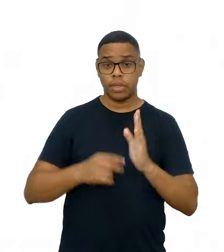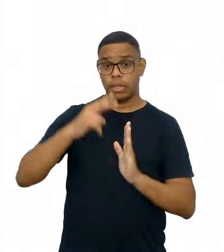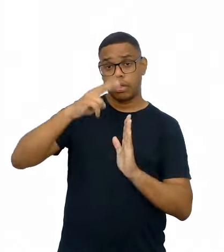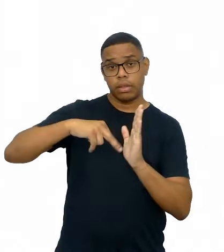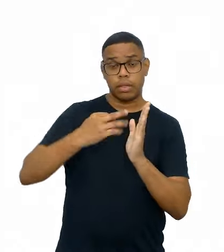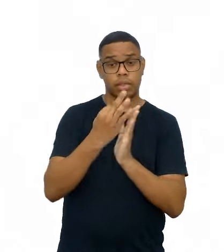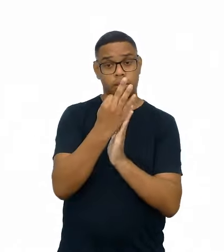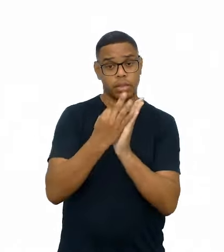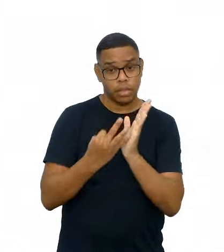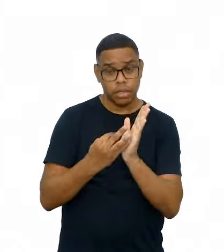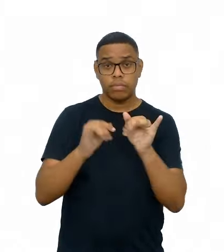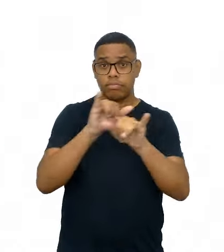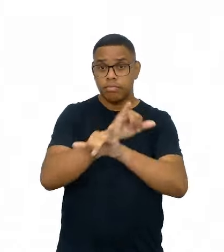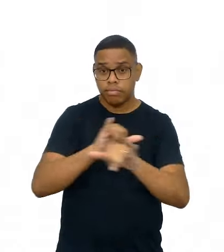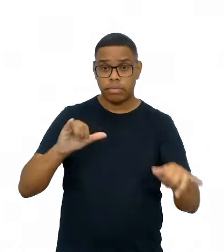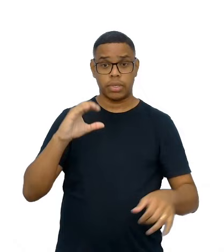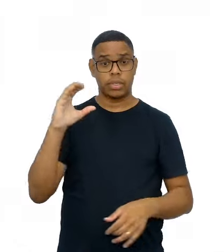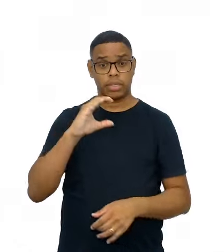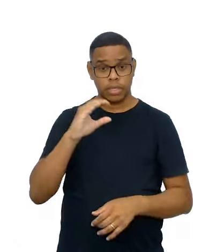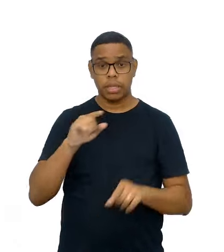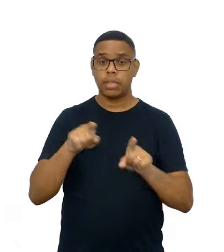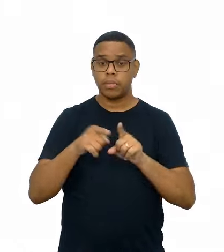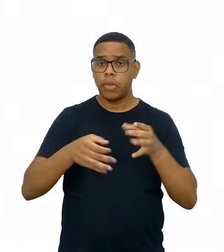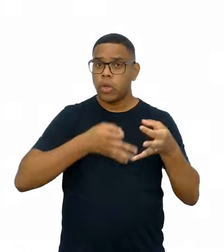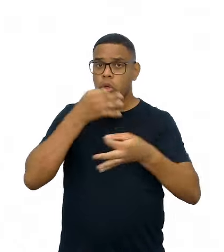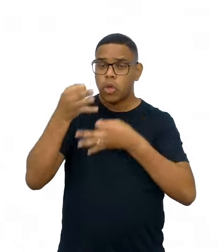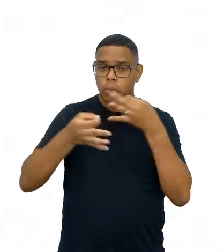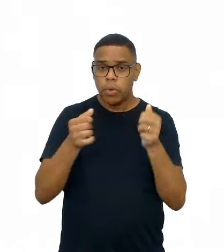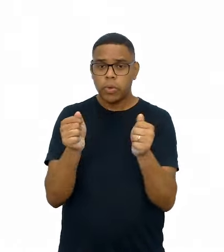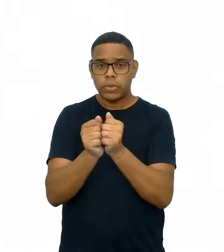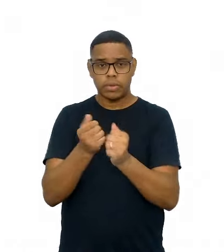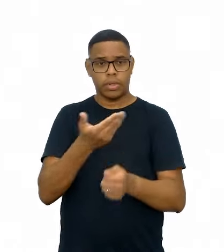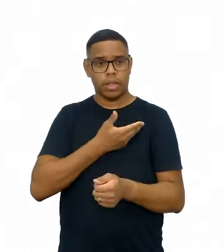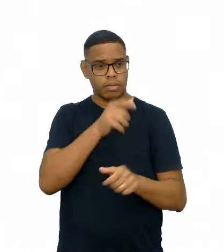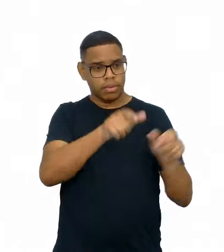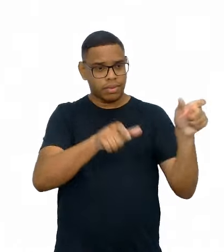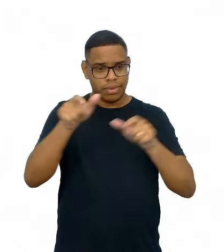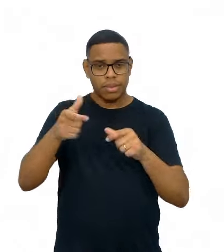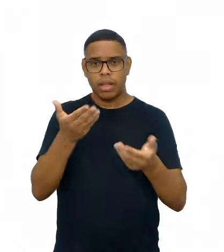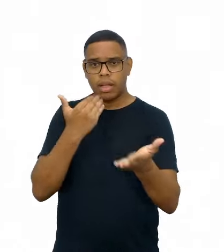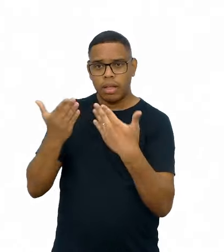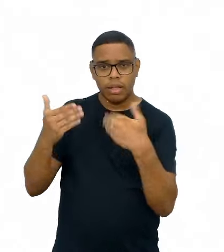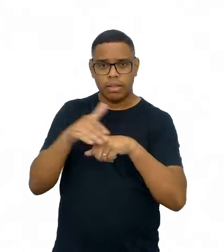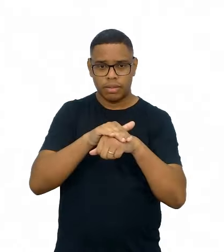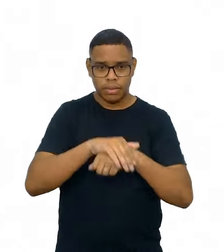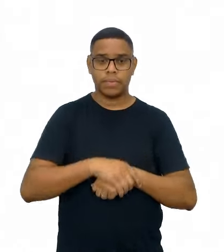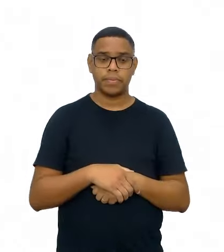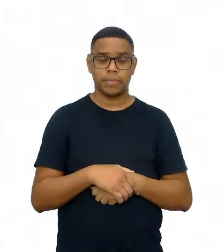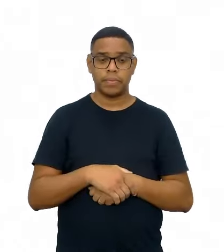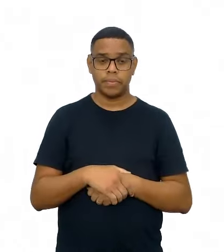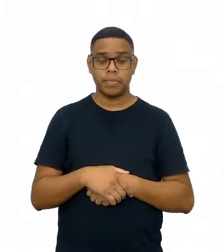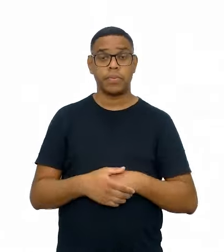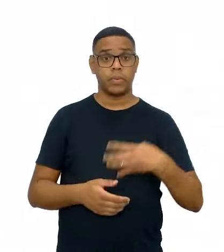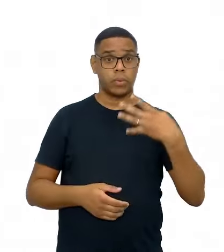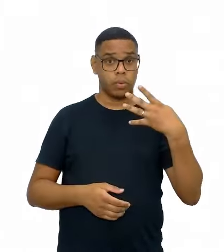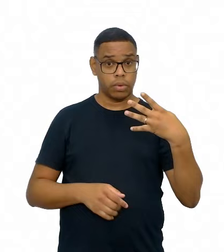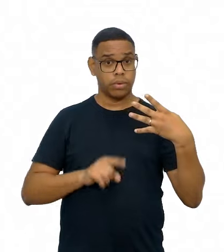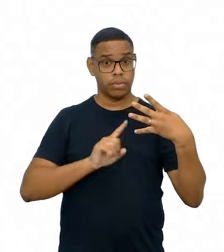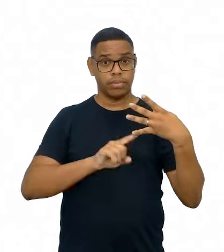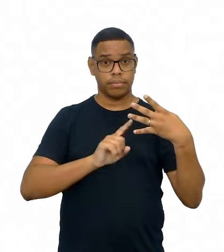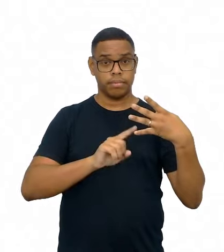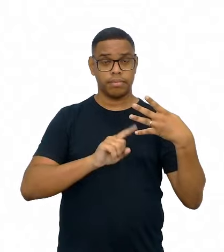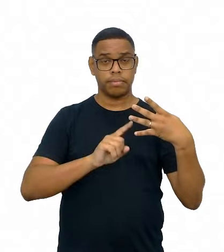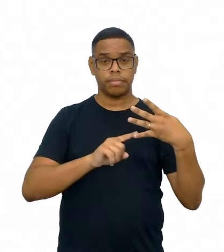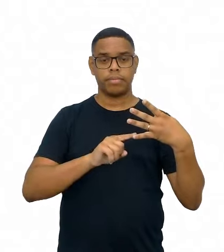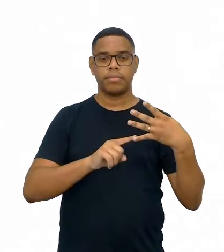a última atividade desta aula, 4, registrar no caderno o que descobriu, aprendeu sobre texto